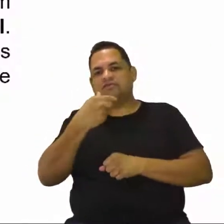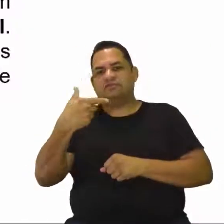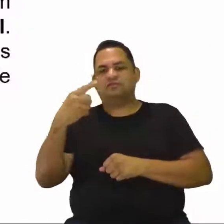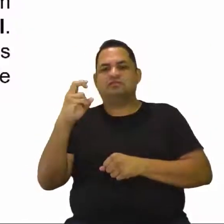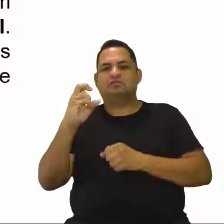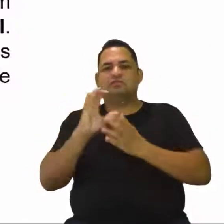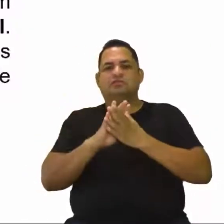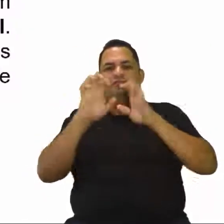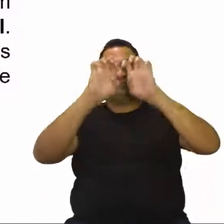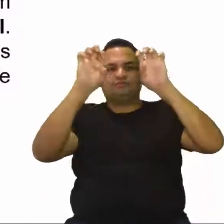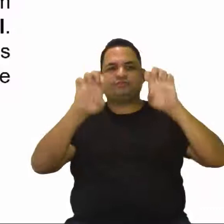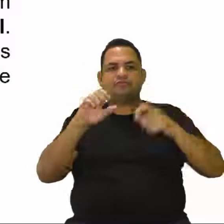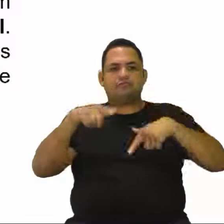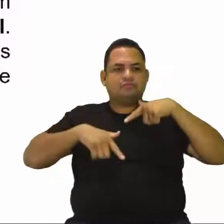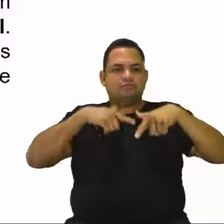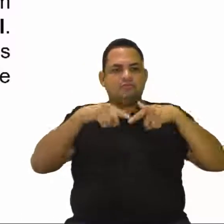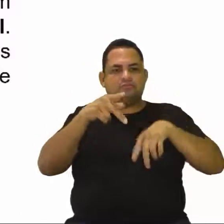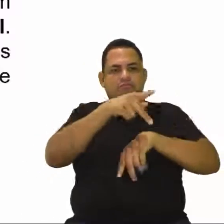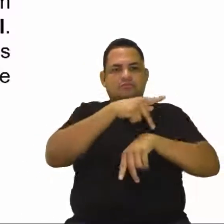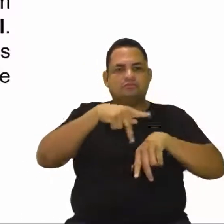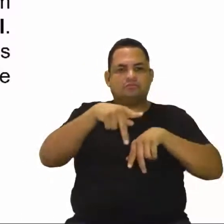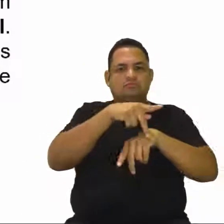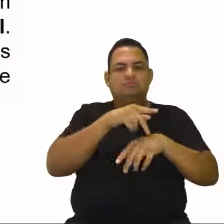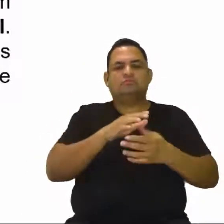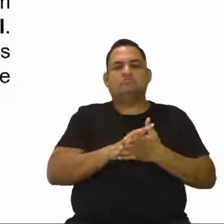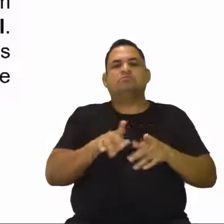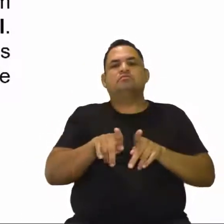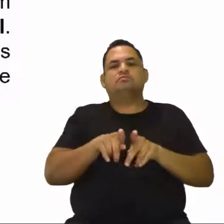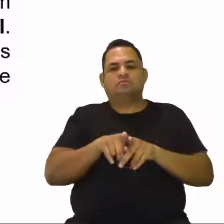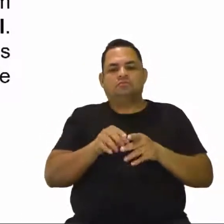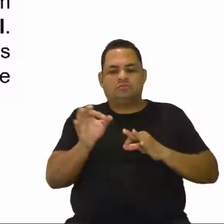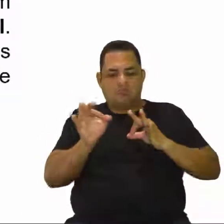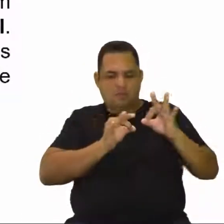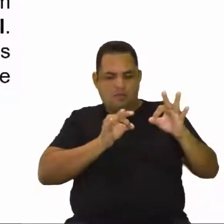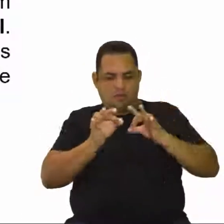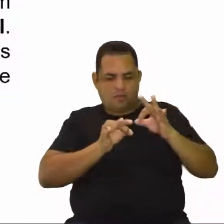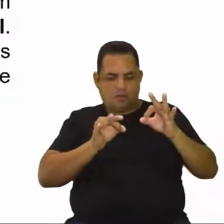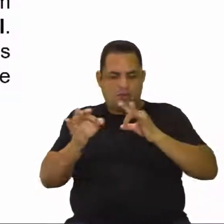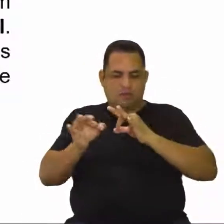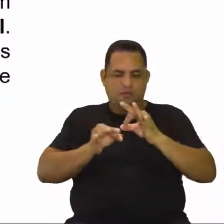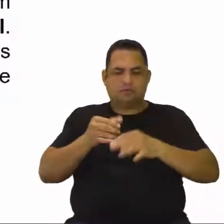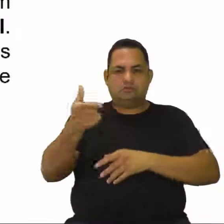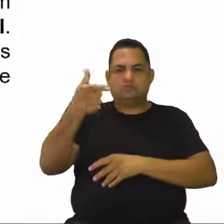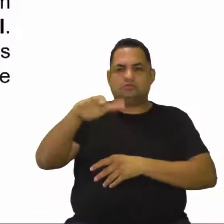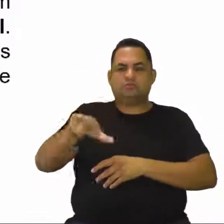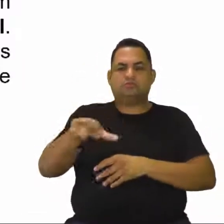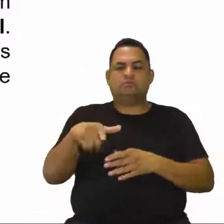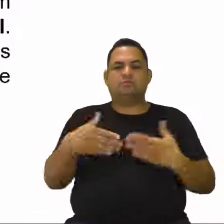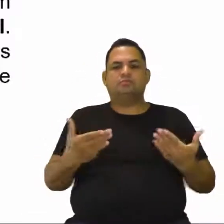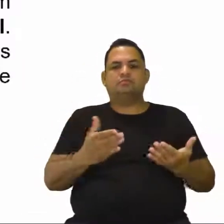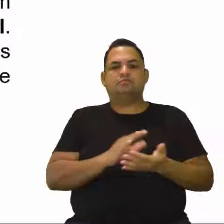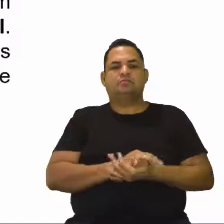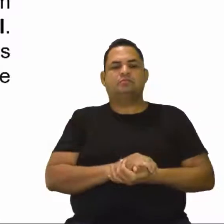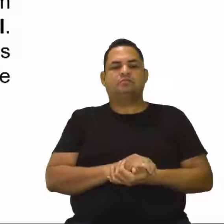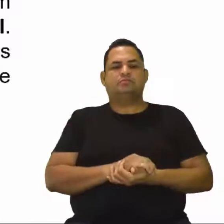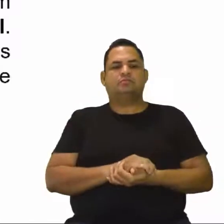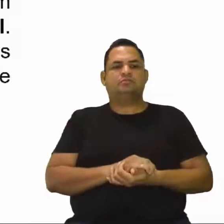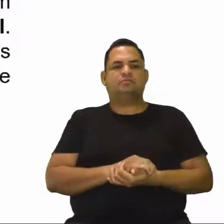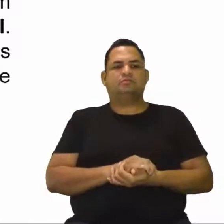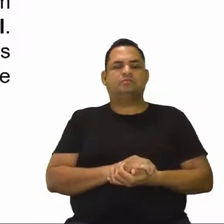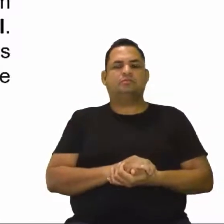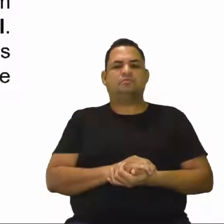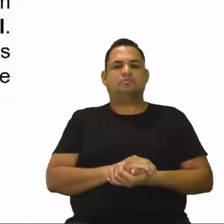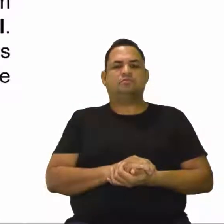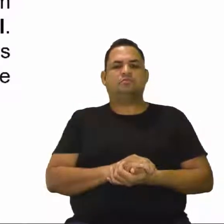a estrutura produtiva de seus países também se reorganizava, viu? Ou